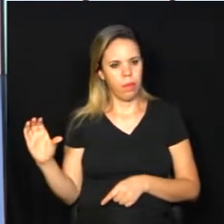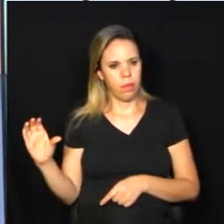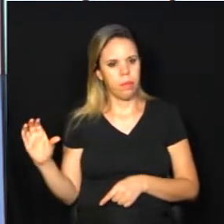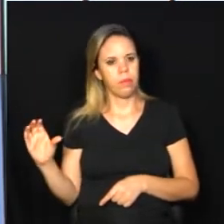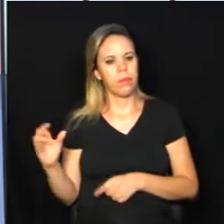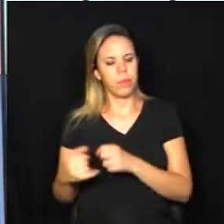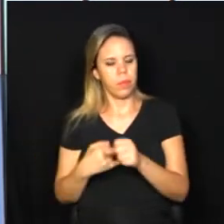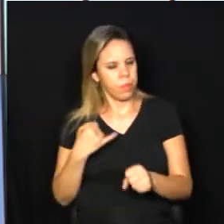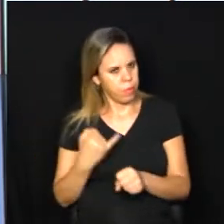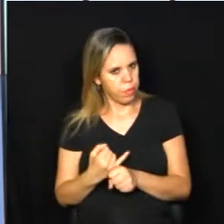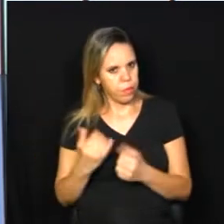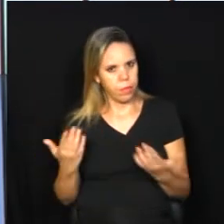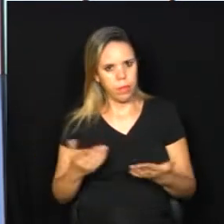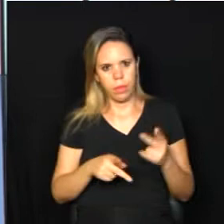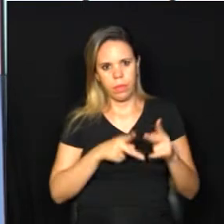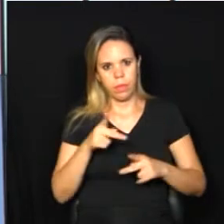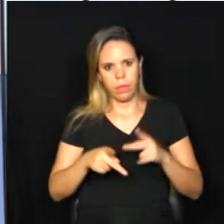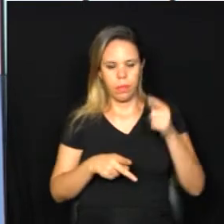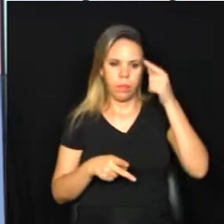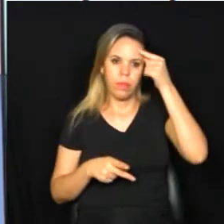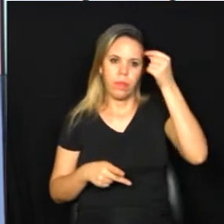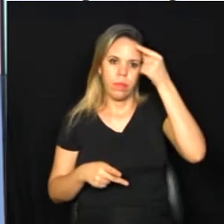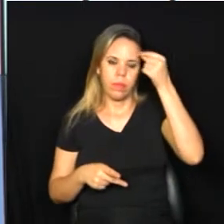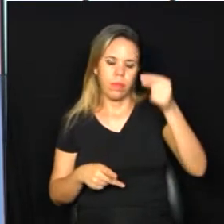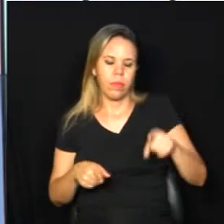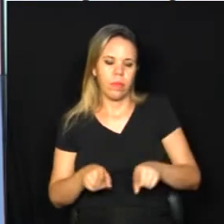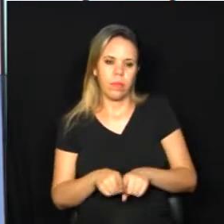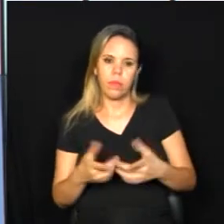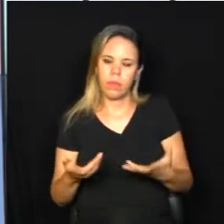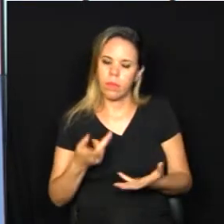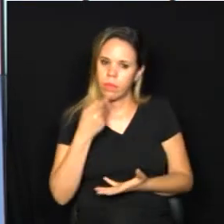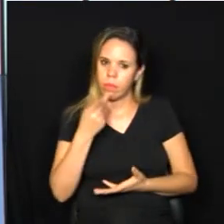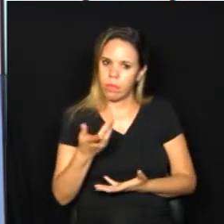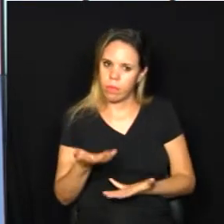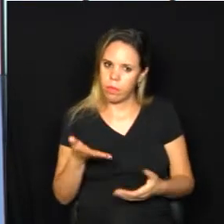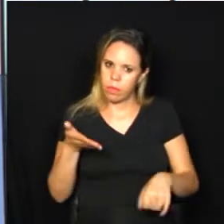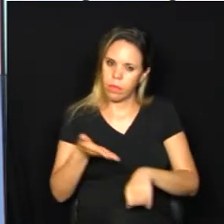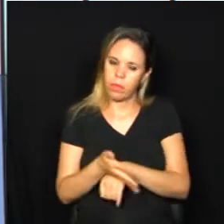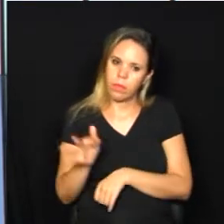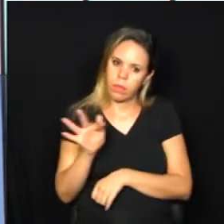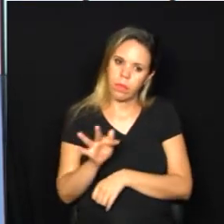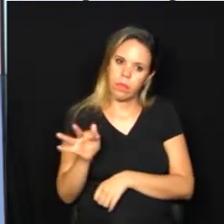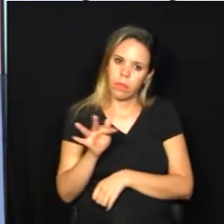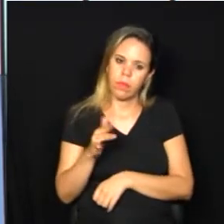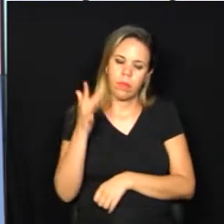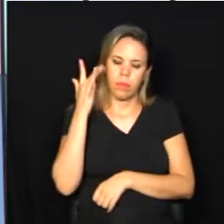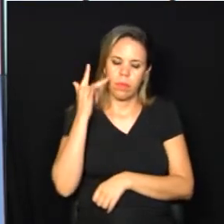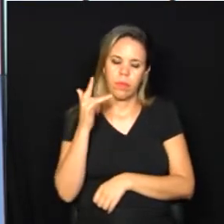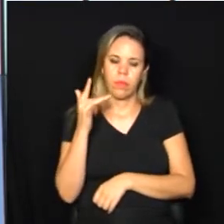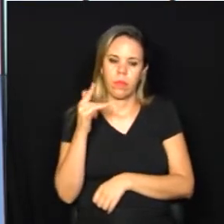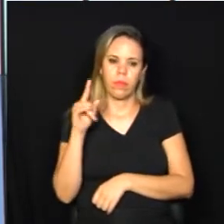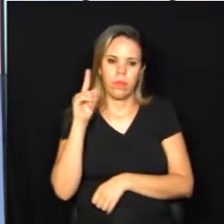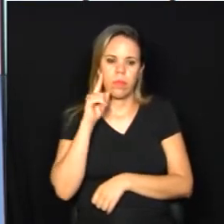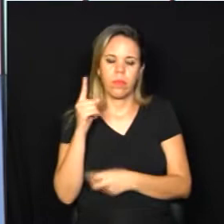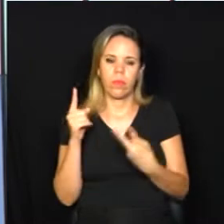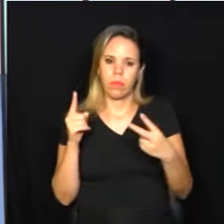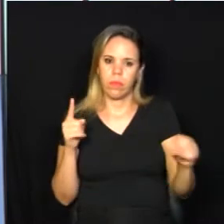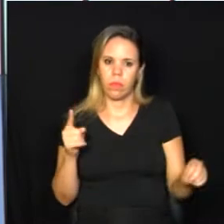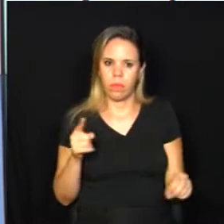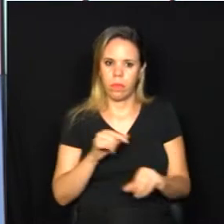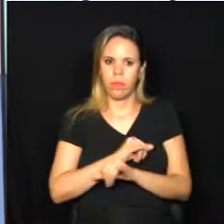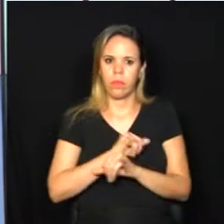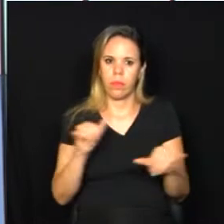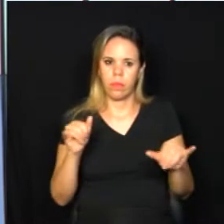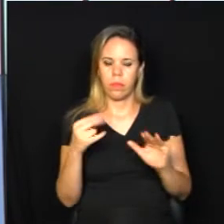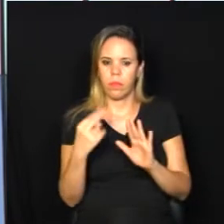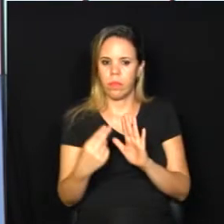vestibularfatec.com.br. Só que agora os graduandos, né, quem queira entrar na faculdade é amanhã. Dia 20, divulgação